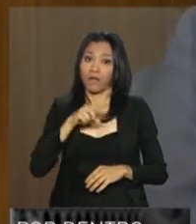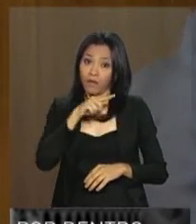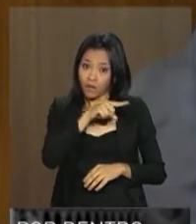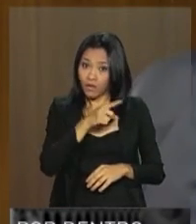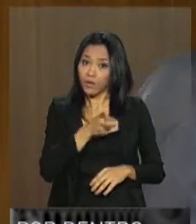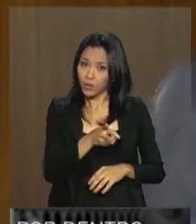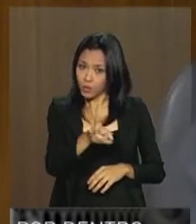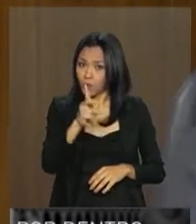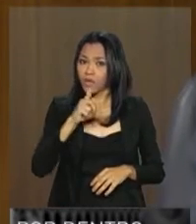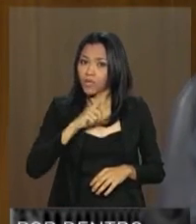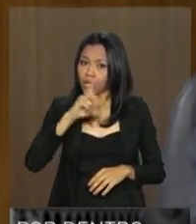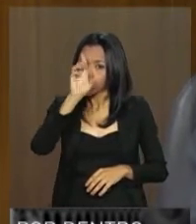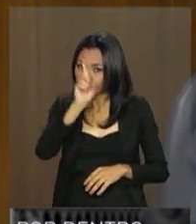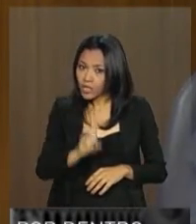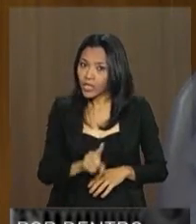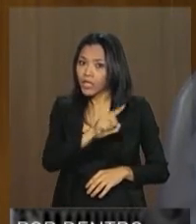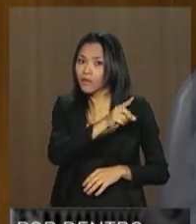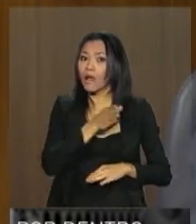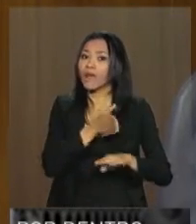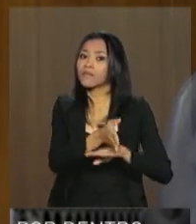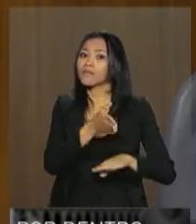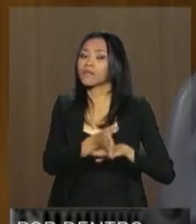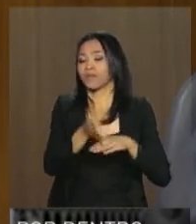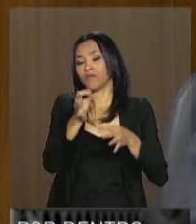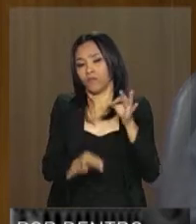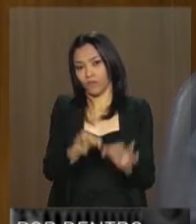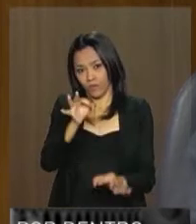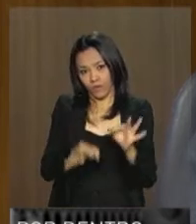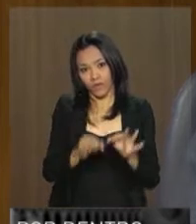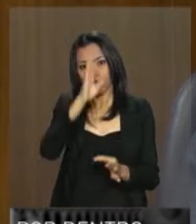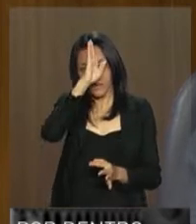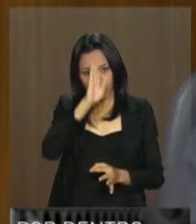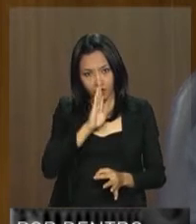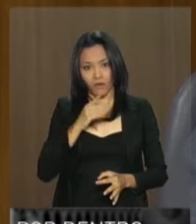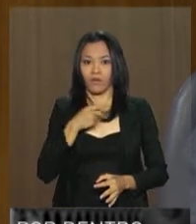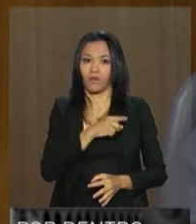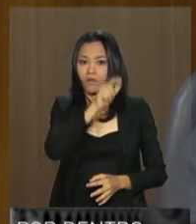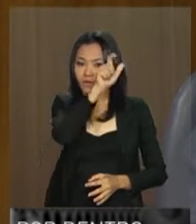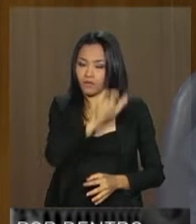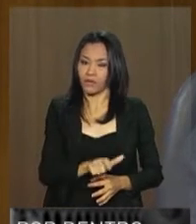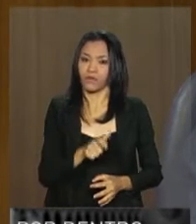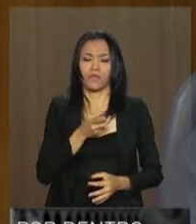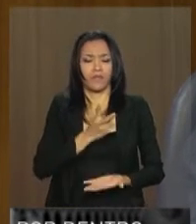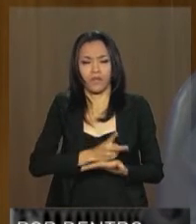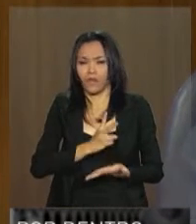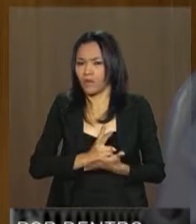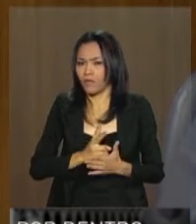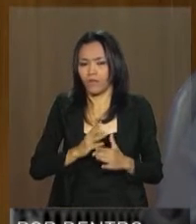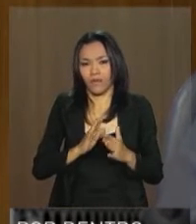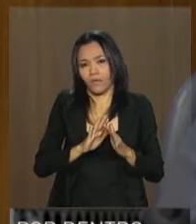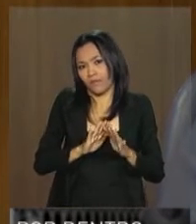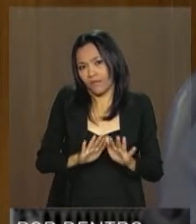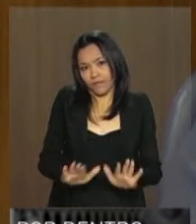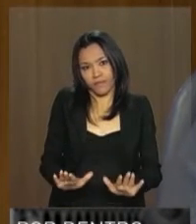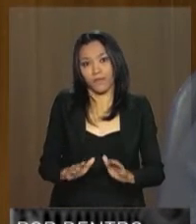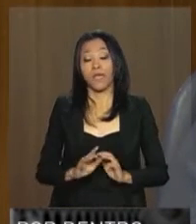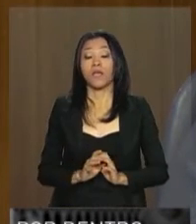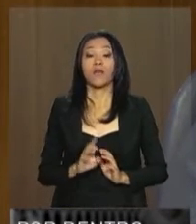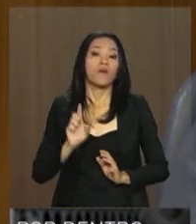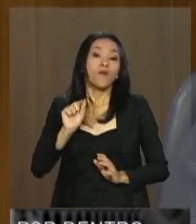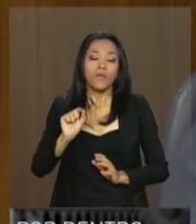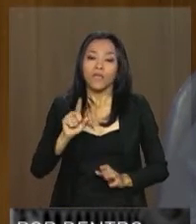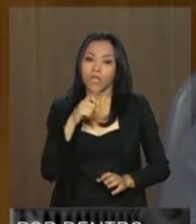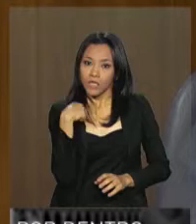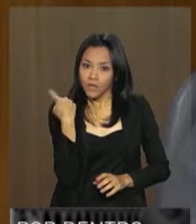direito o acesso à justiça gratuita como sempre o foi o que nós precisamos